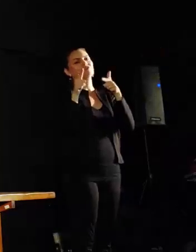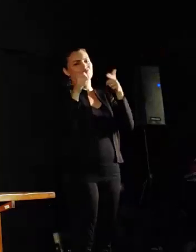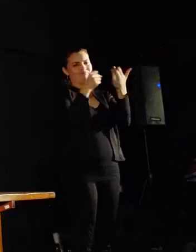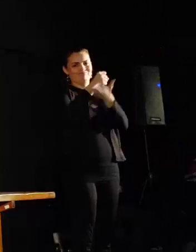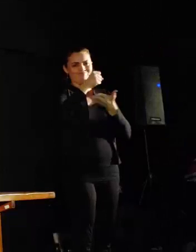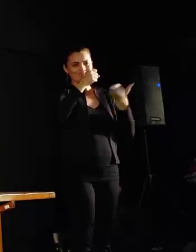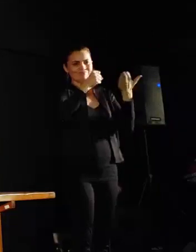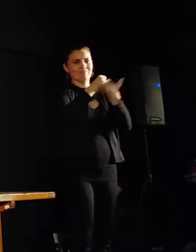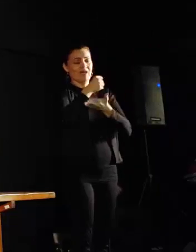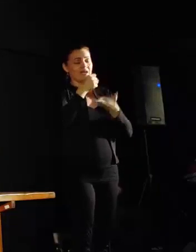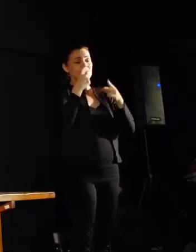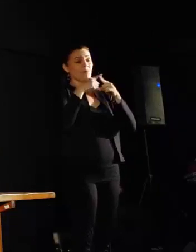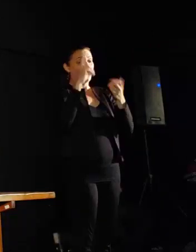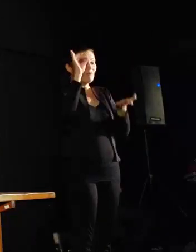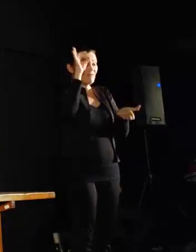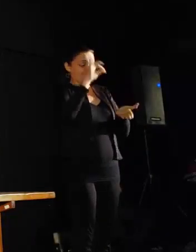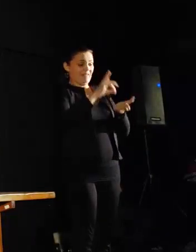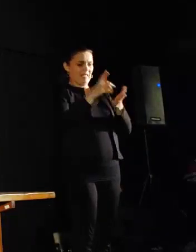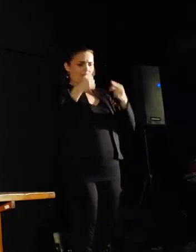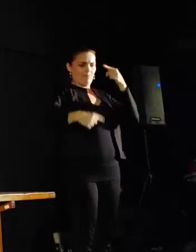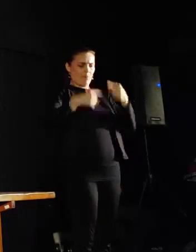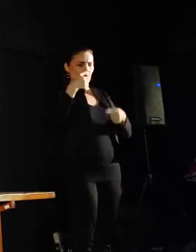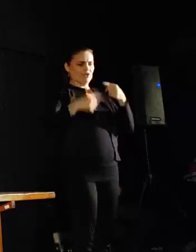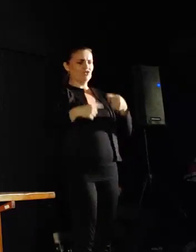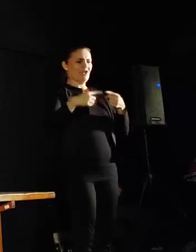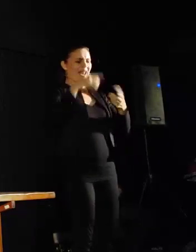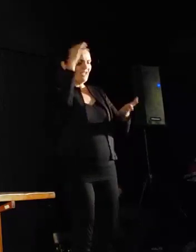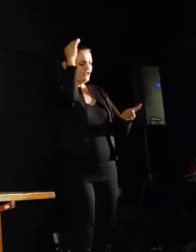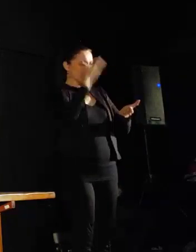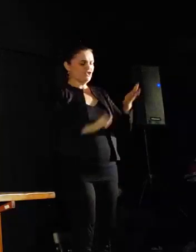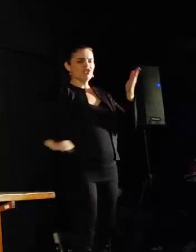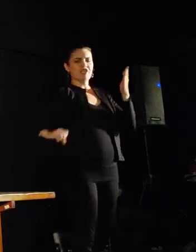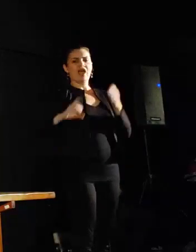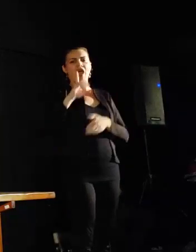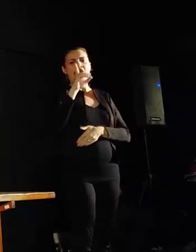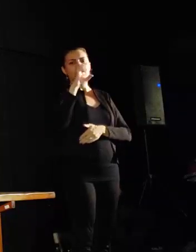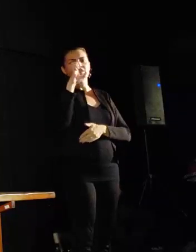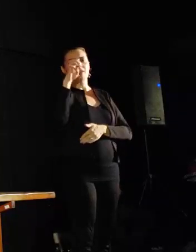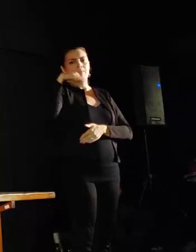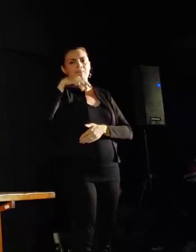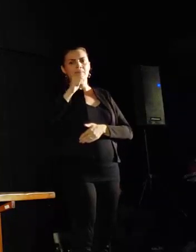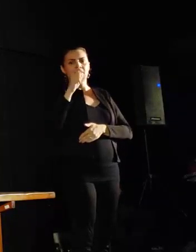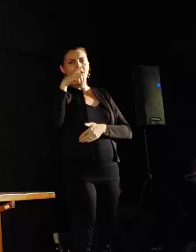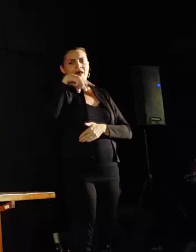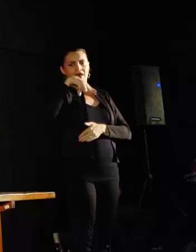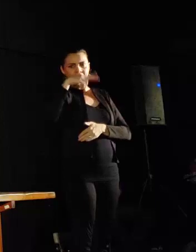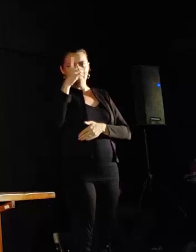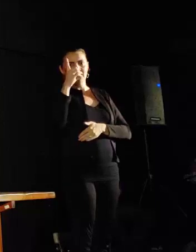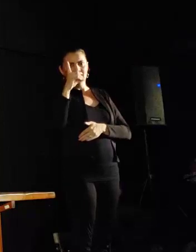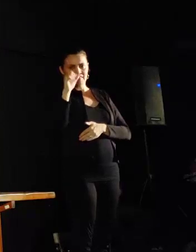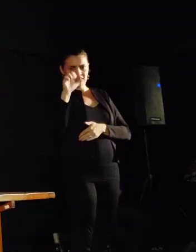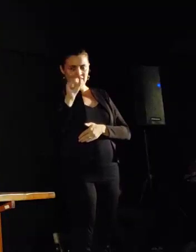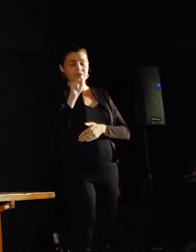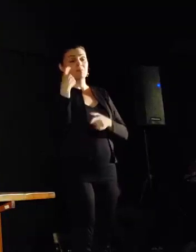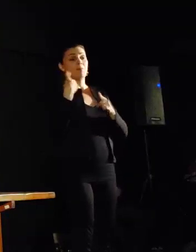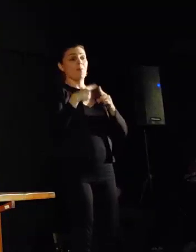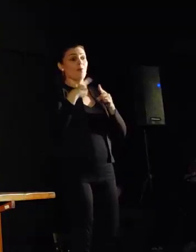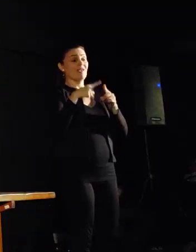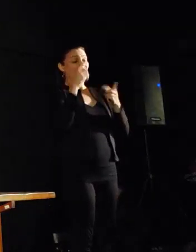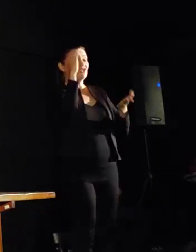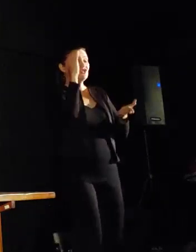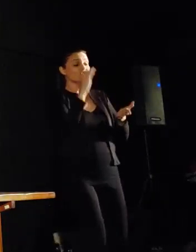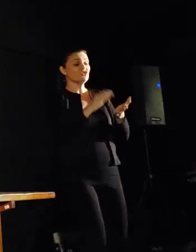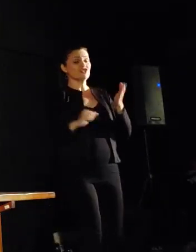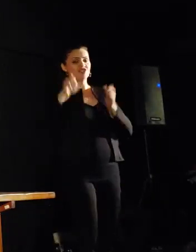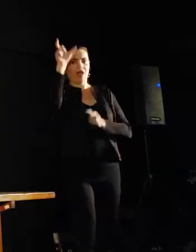verdadeira política, ela suspende todas as demandas. Porque ela destitui aqueles que têm poder. Fala,